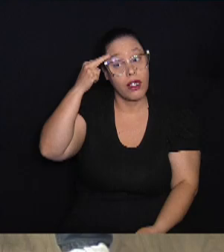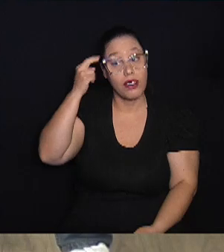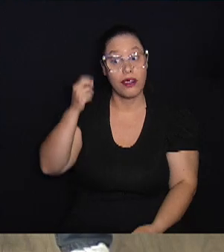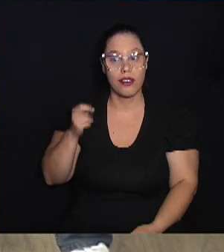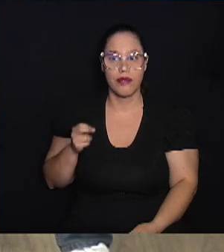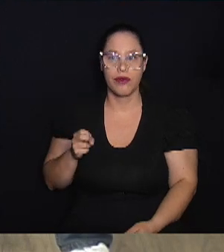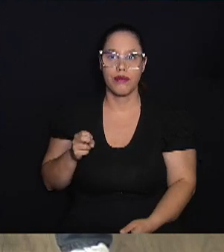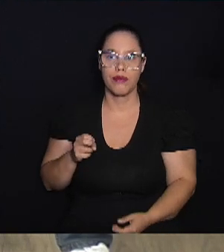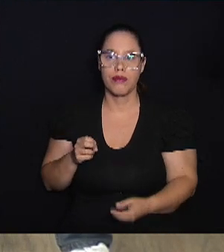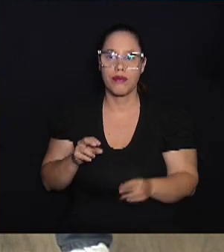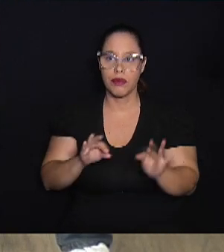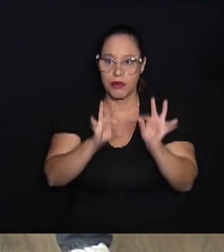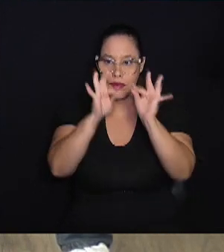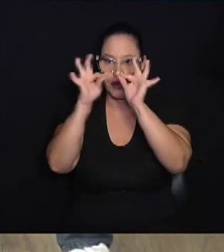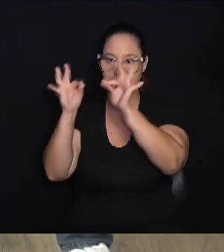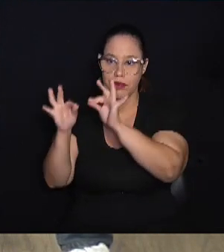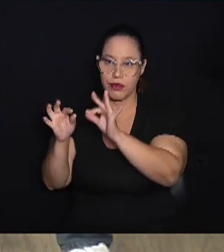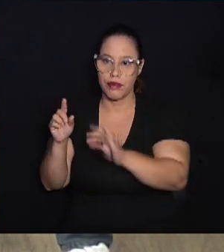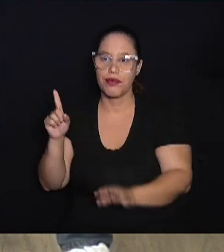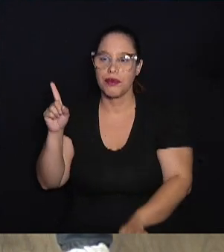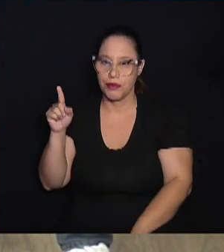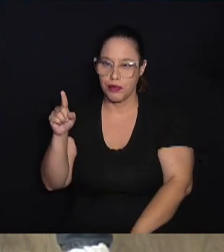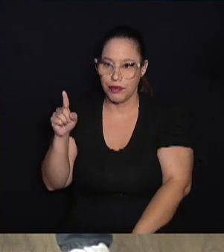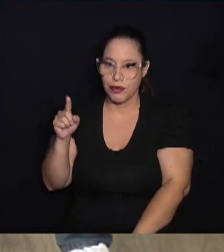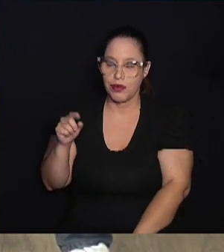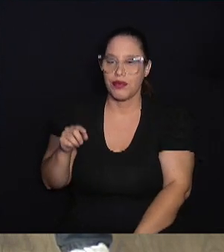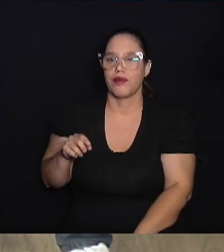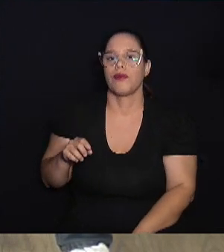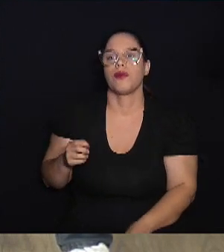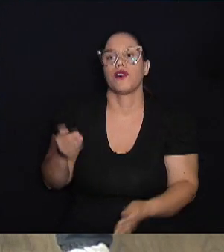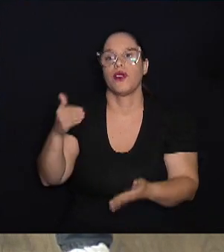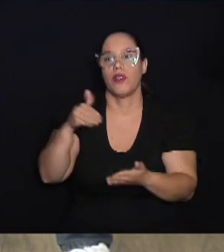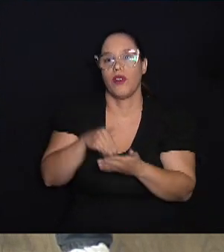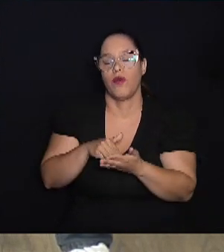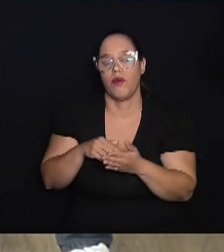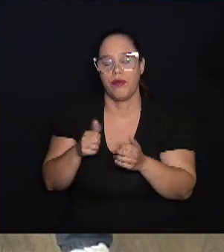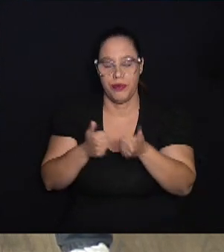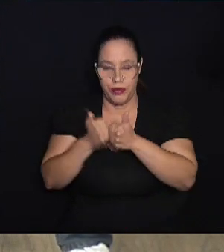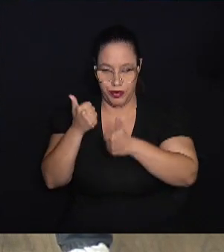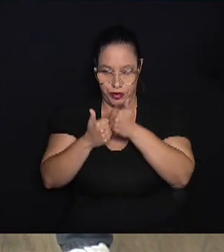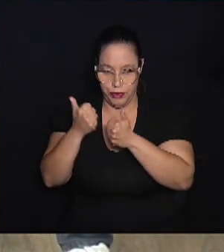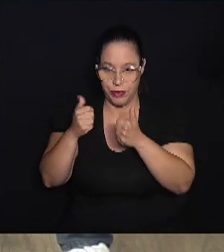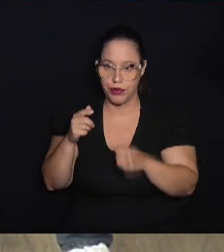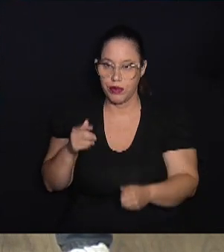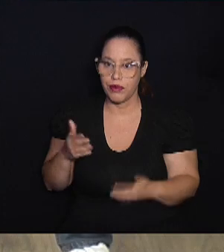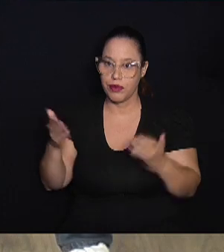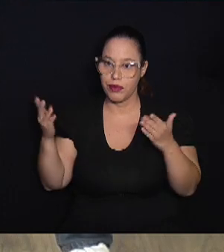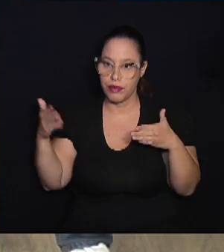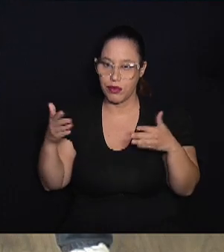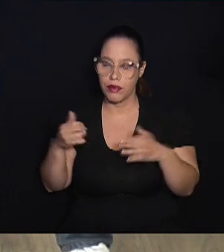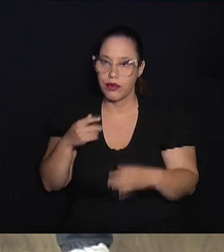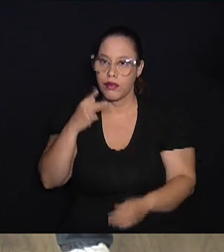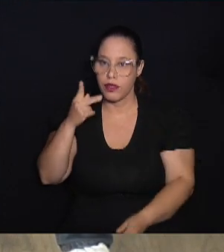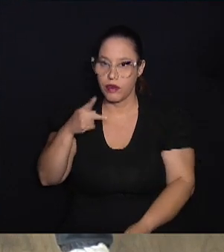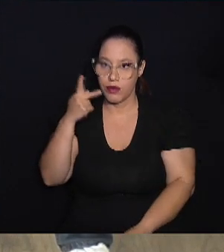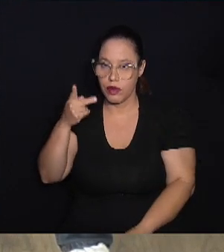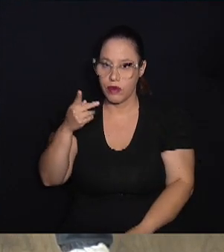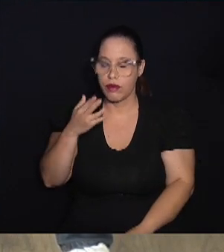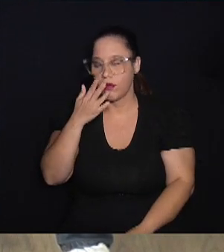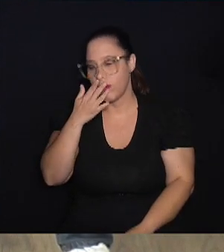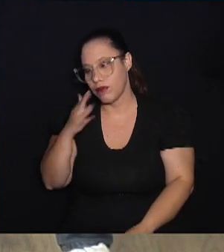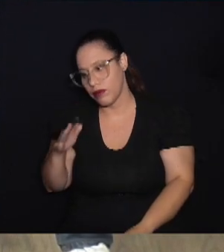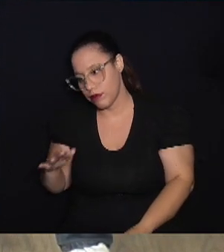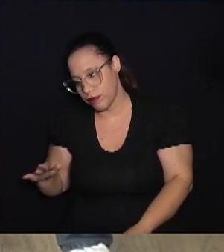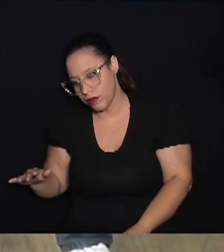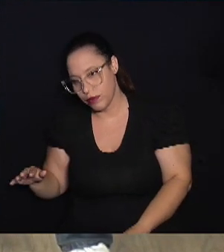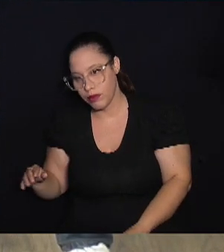acompanham. Isso mesmo, toda quinta-feira eu estou aqui no Estúdio Câmara. O tema é esporte e hoje vamos falar sobre o esporte na infância. A gente vai